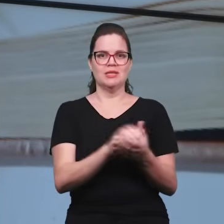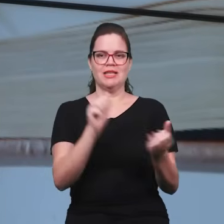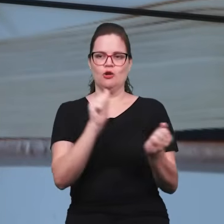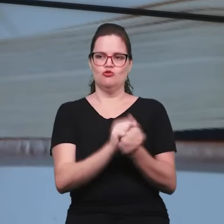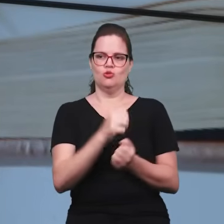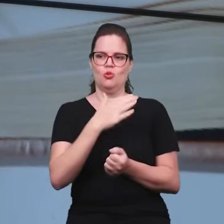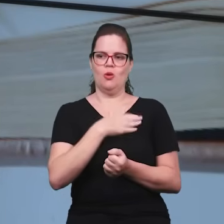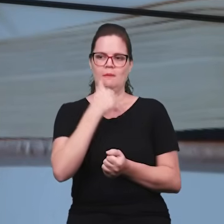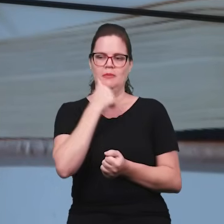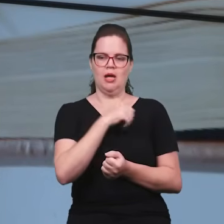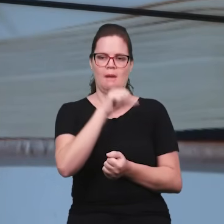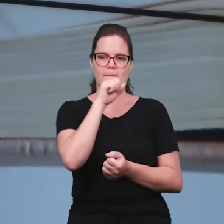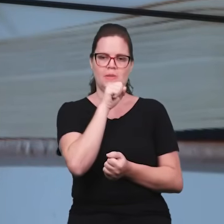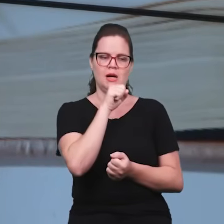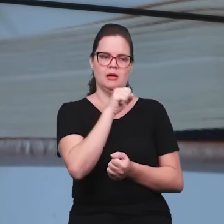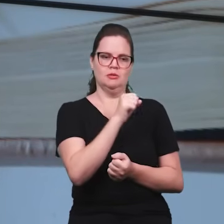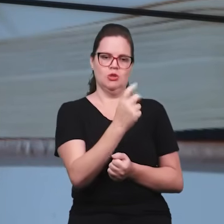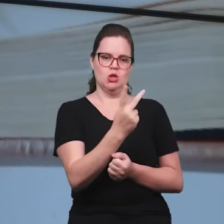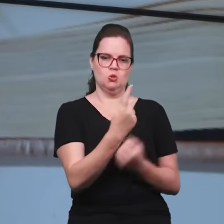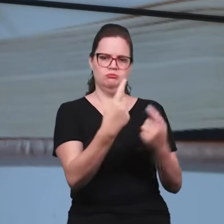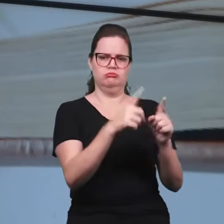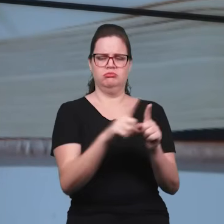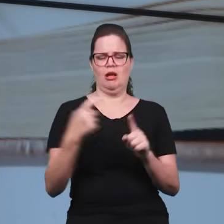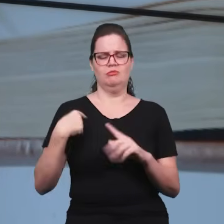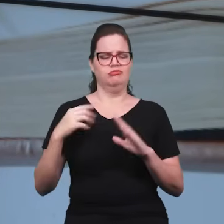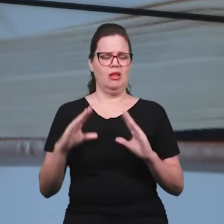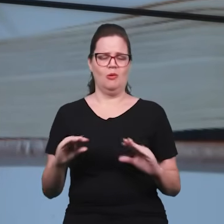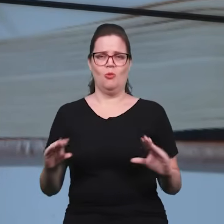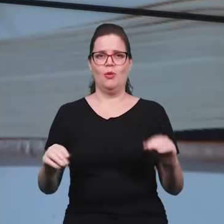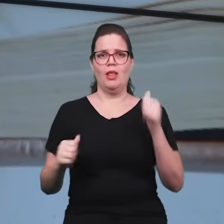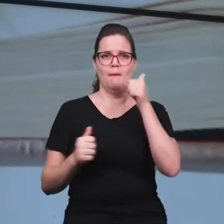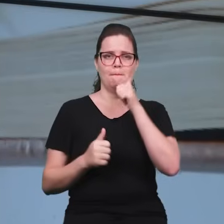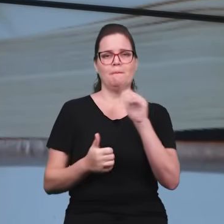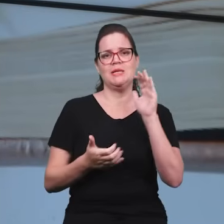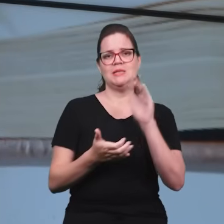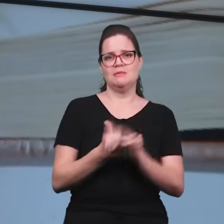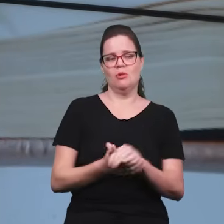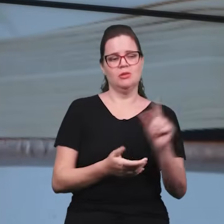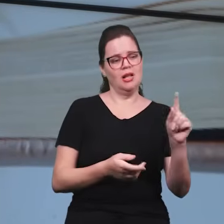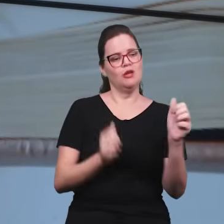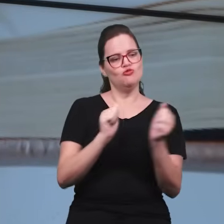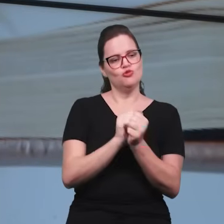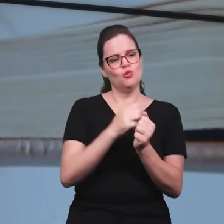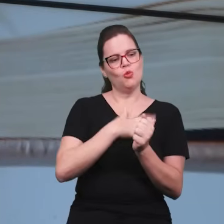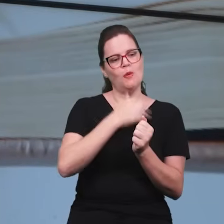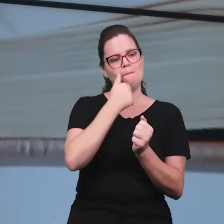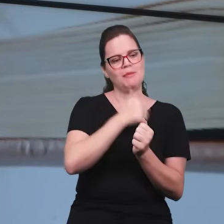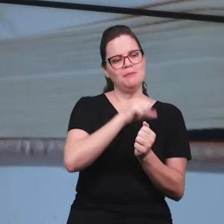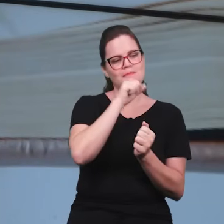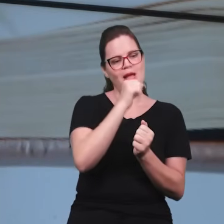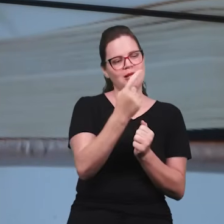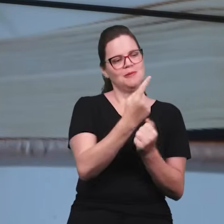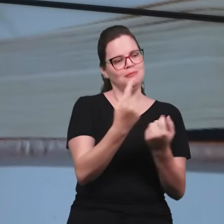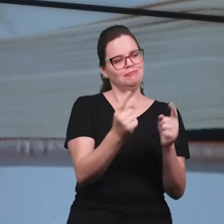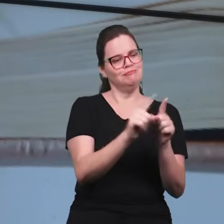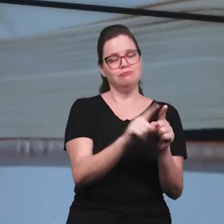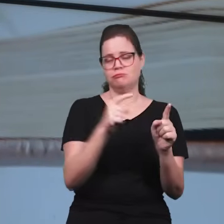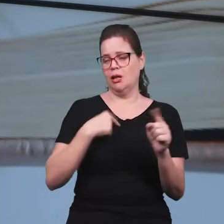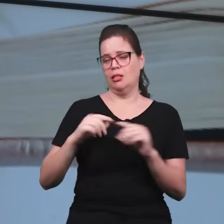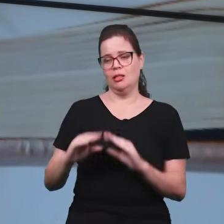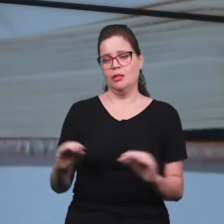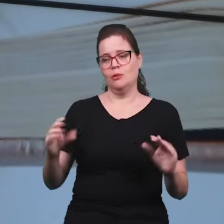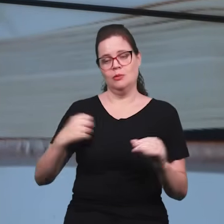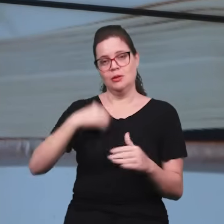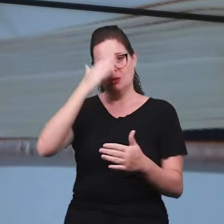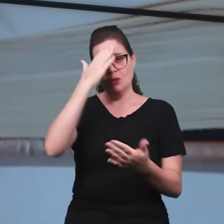sogra. Ele tem tranquilidade de saber, a minha esposa vai tratar bem a minha mãe, né? Então, o coração